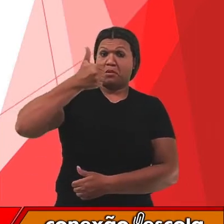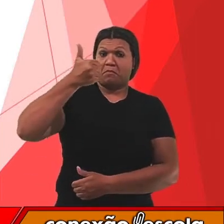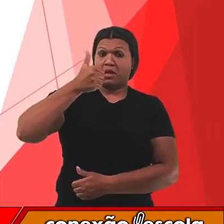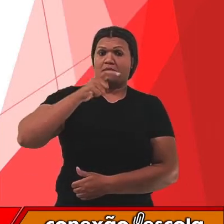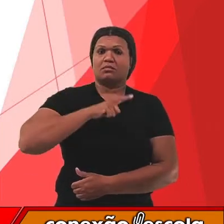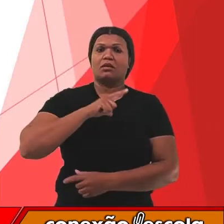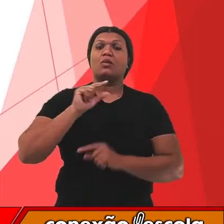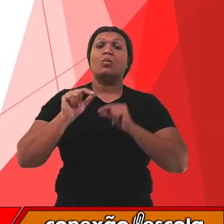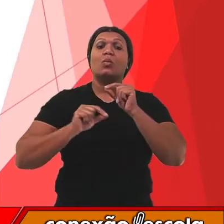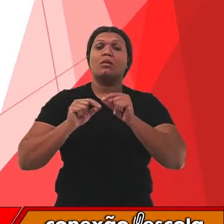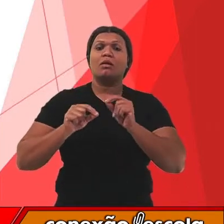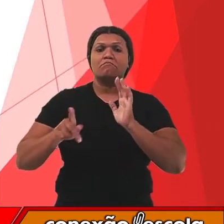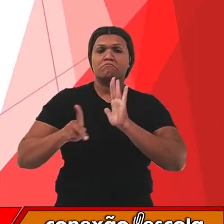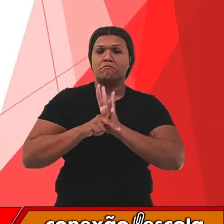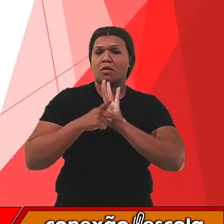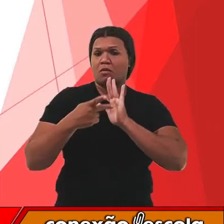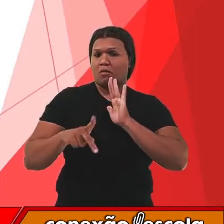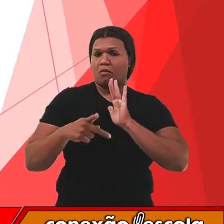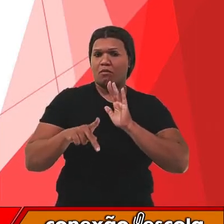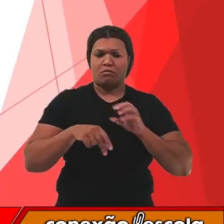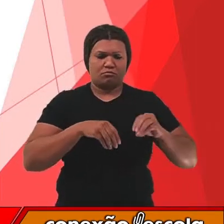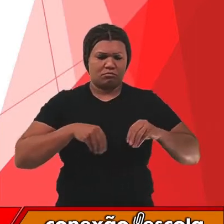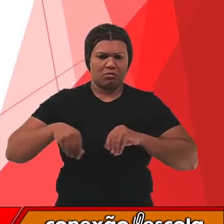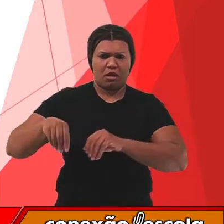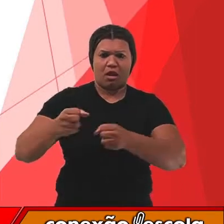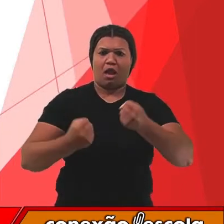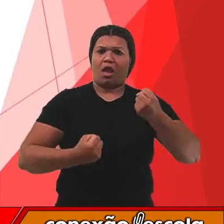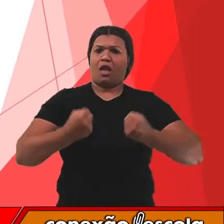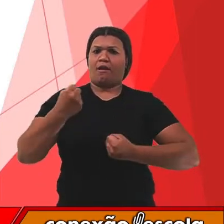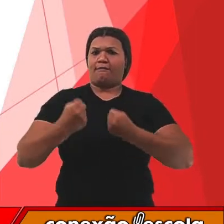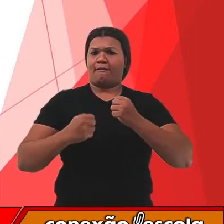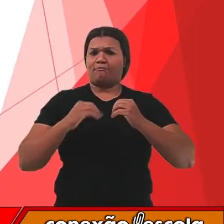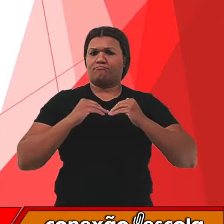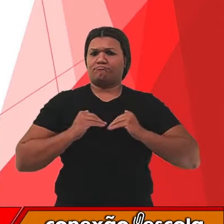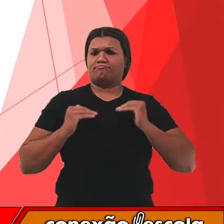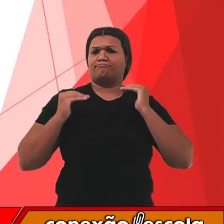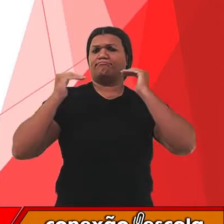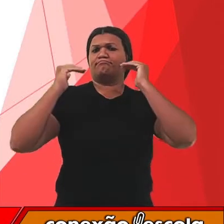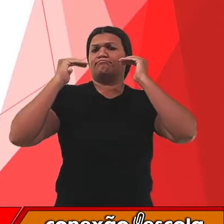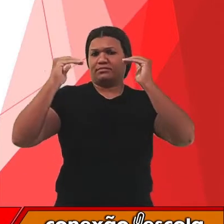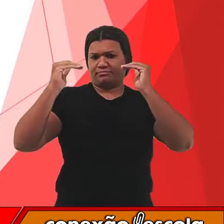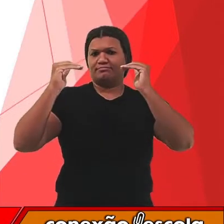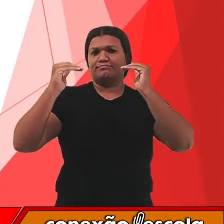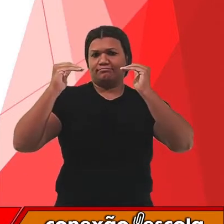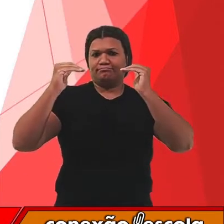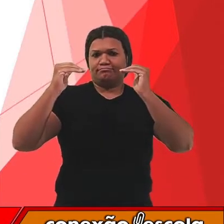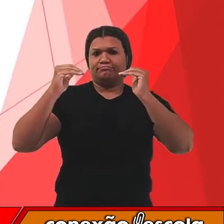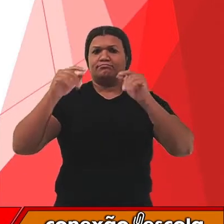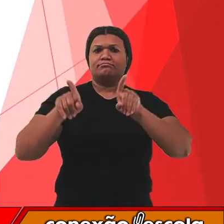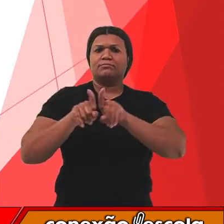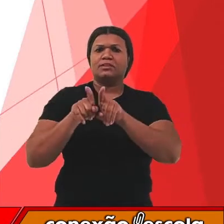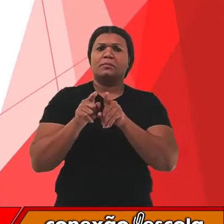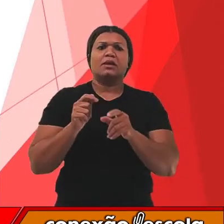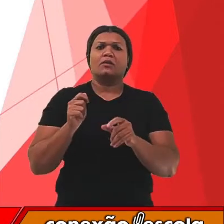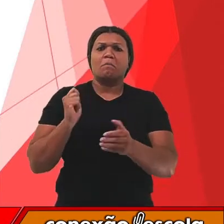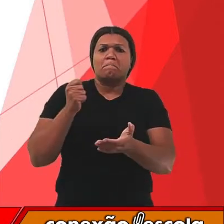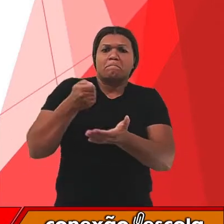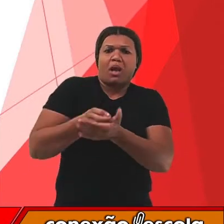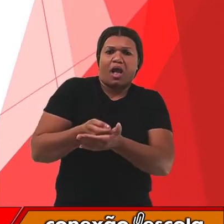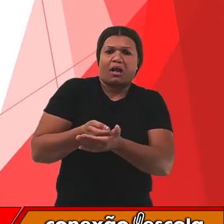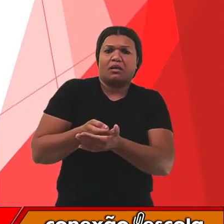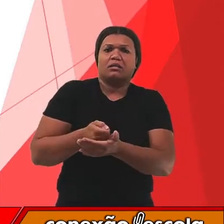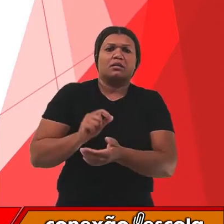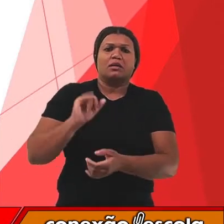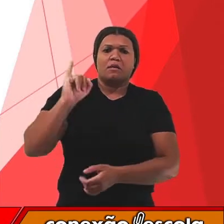de terras, cargos, prestígios, privilégios e isenção fiscal. O